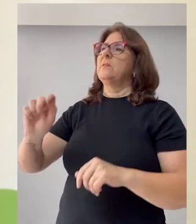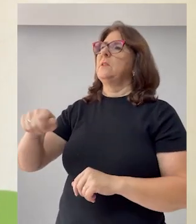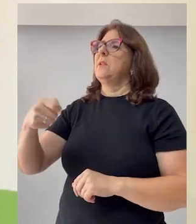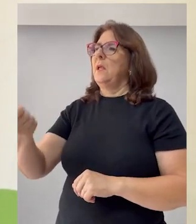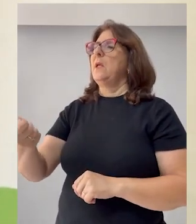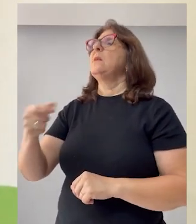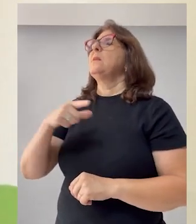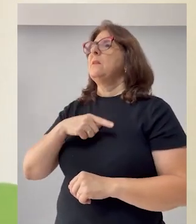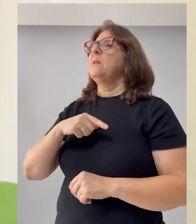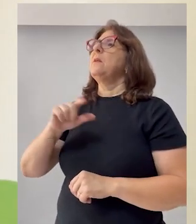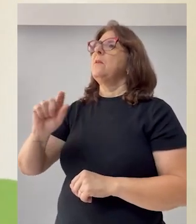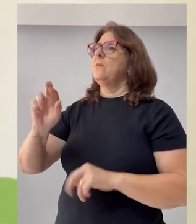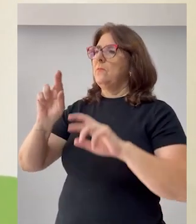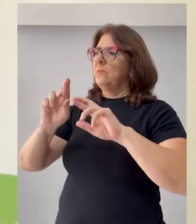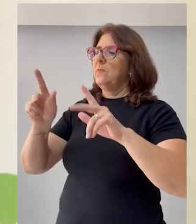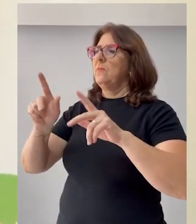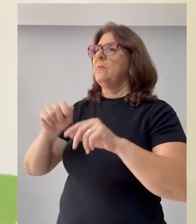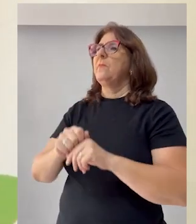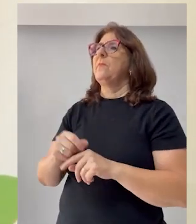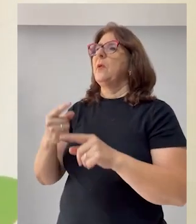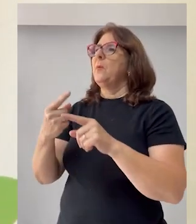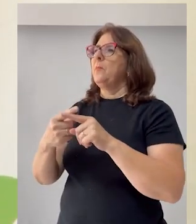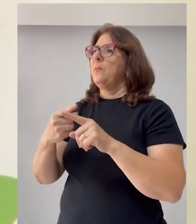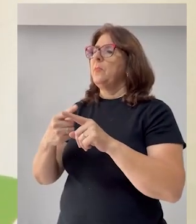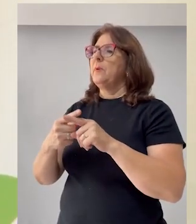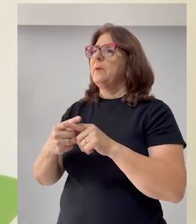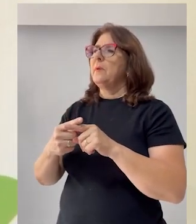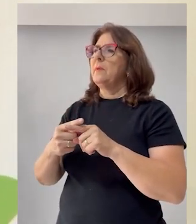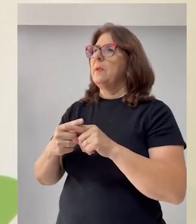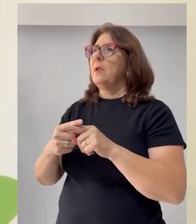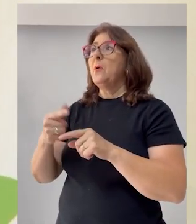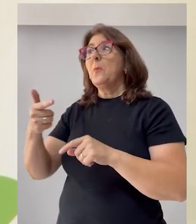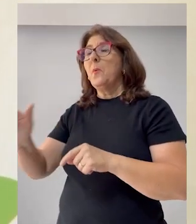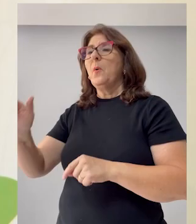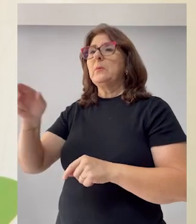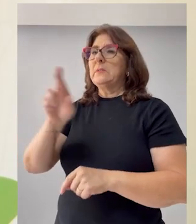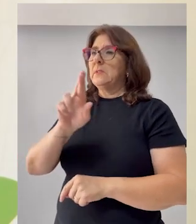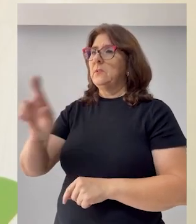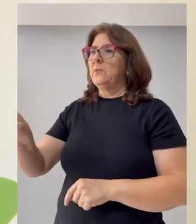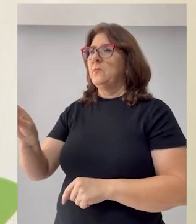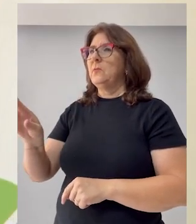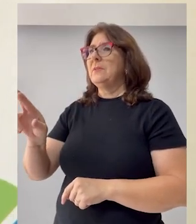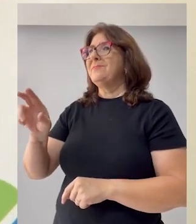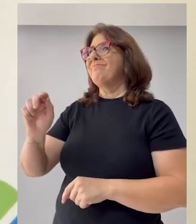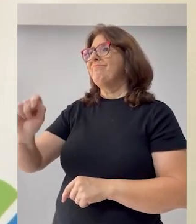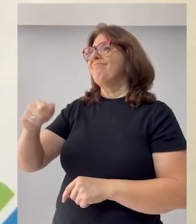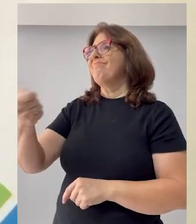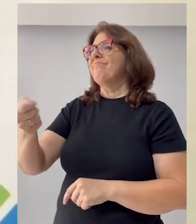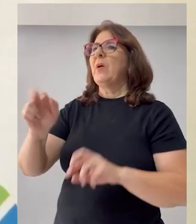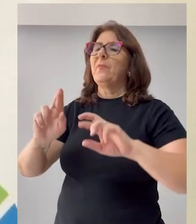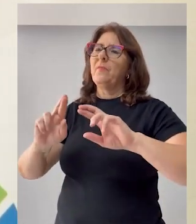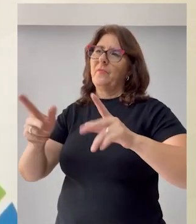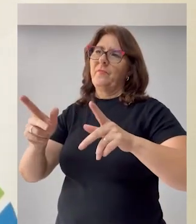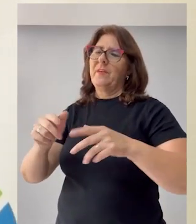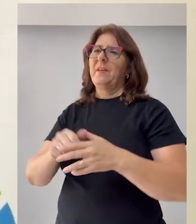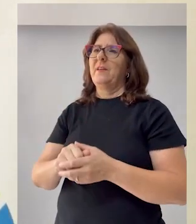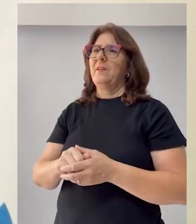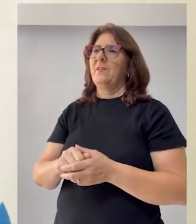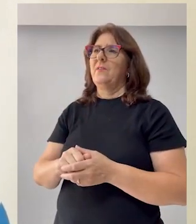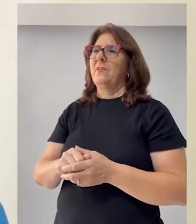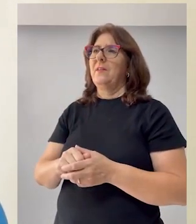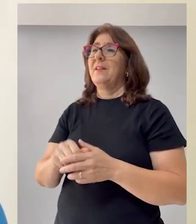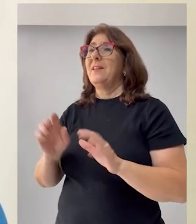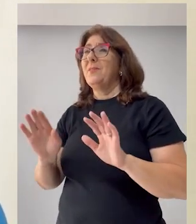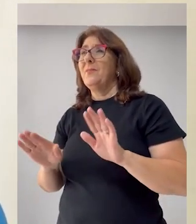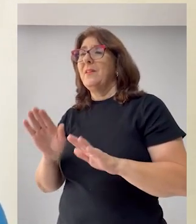essa diferença, intérpretes católicos, porque tem outras religiões que não têm os mesmos sinais que a gente usa, e